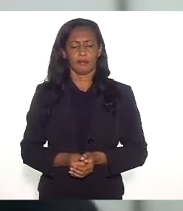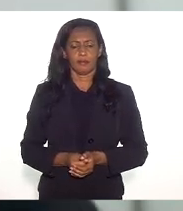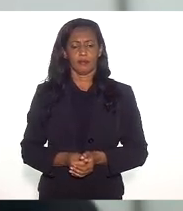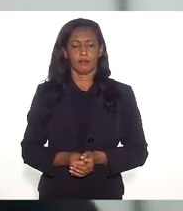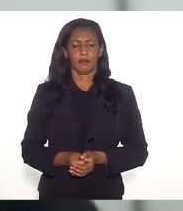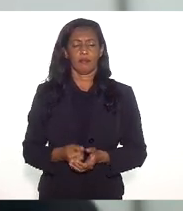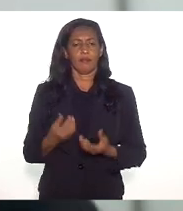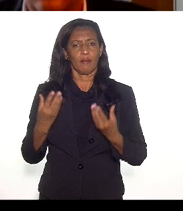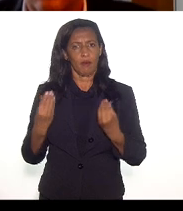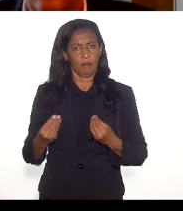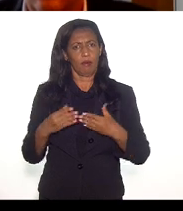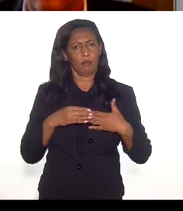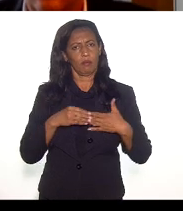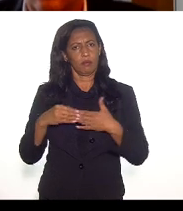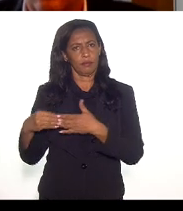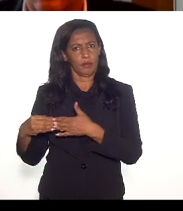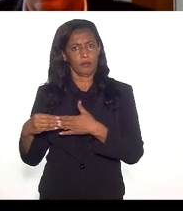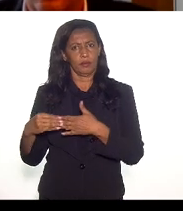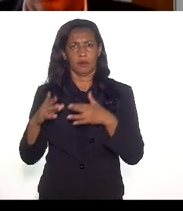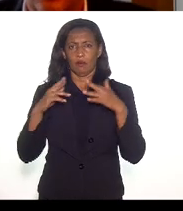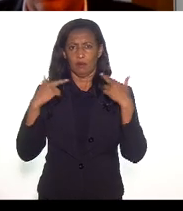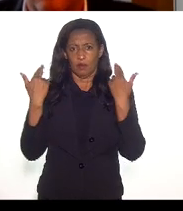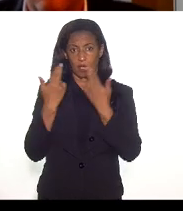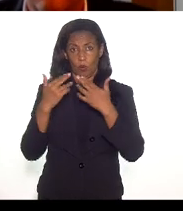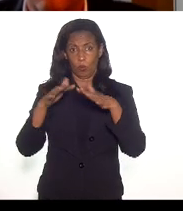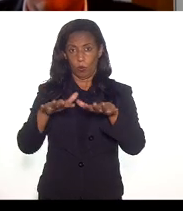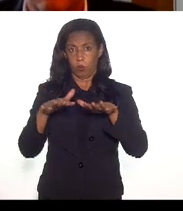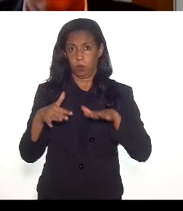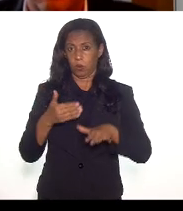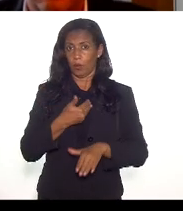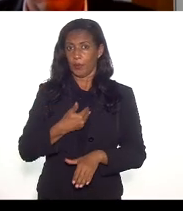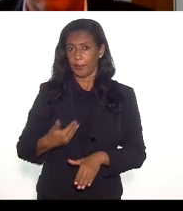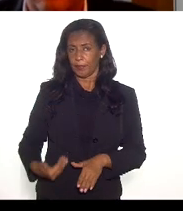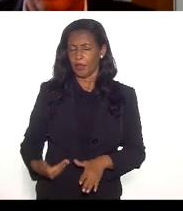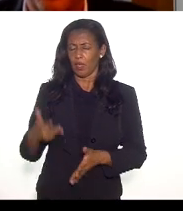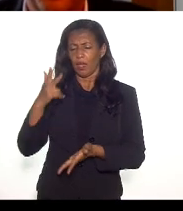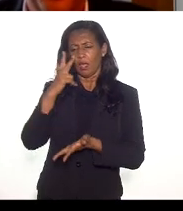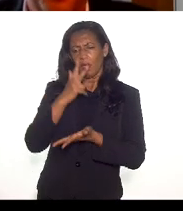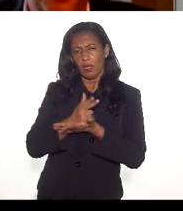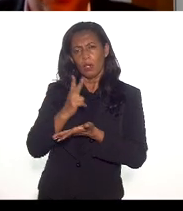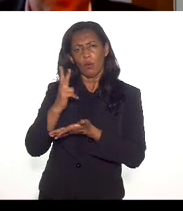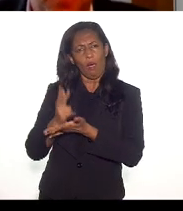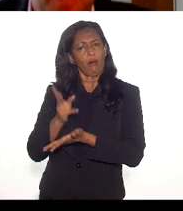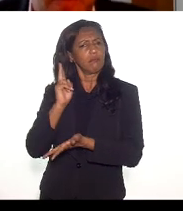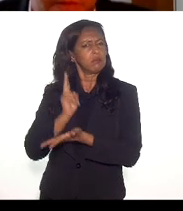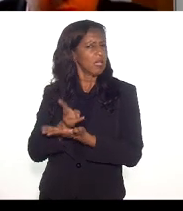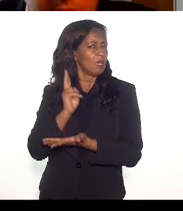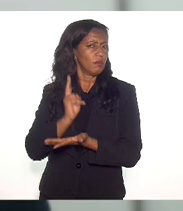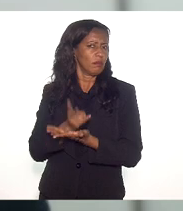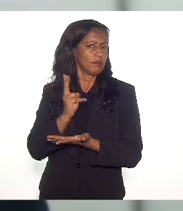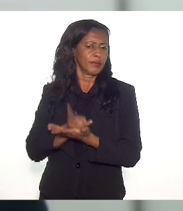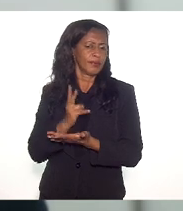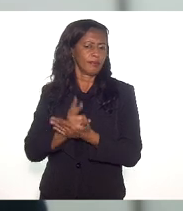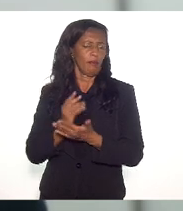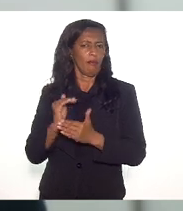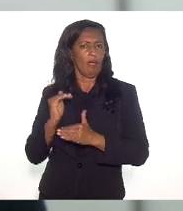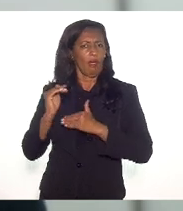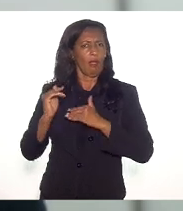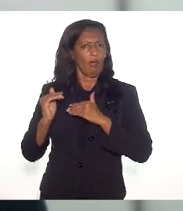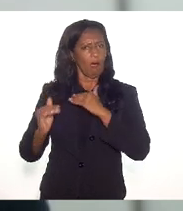vamos conduzir a audiência pública no mesmo formato que temos conduzido,